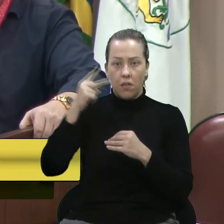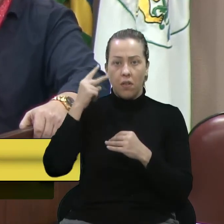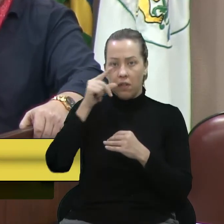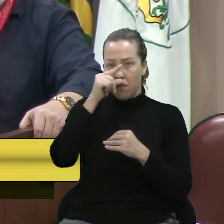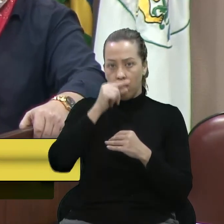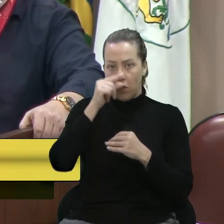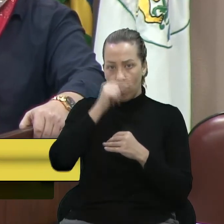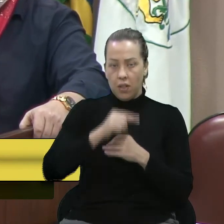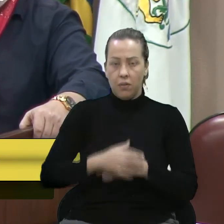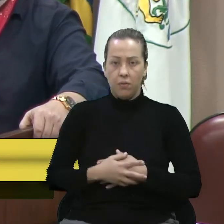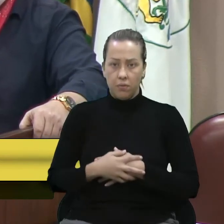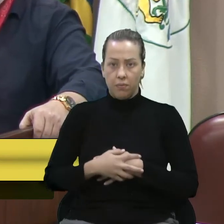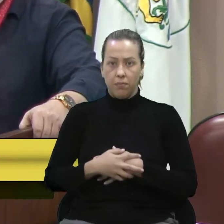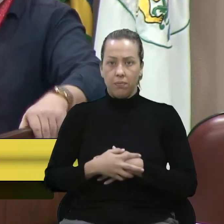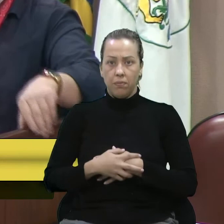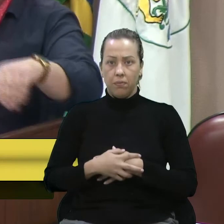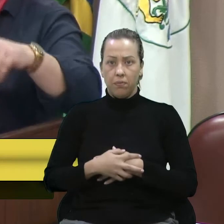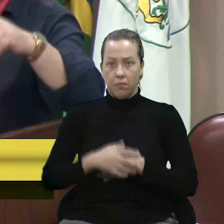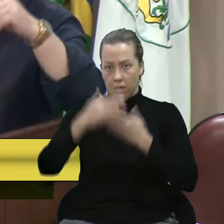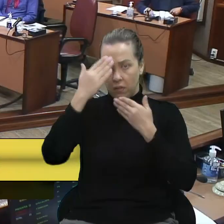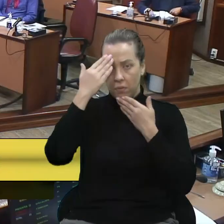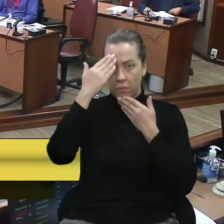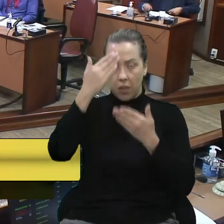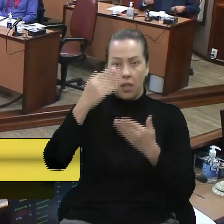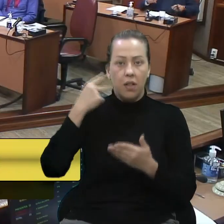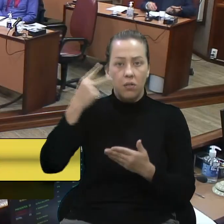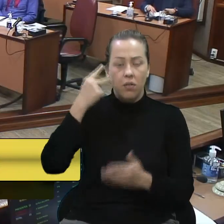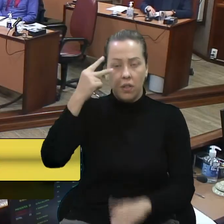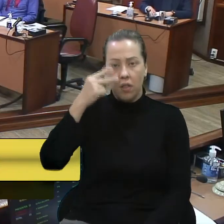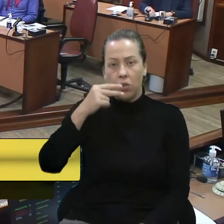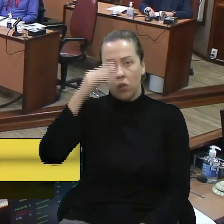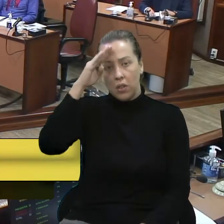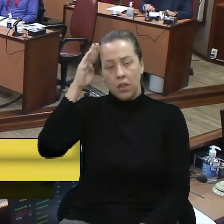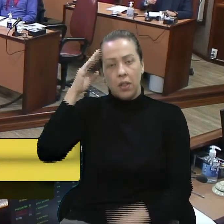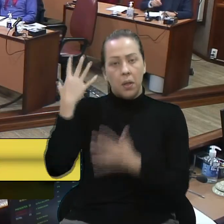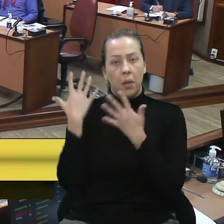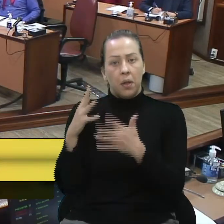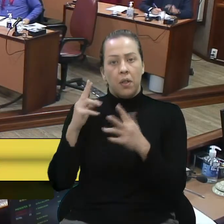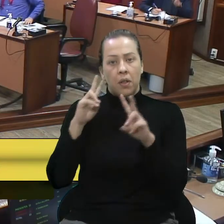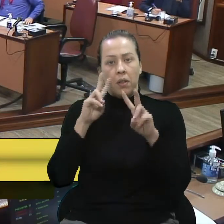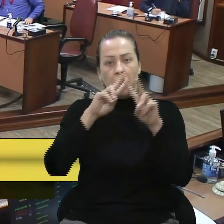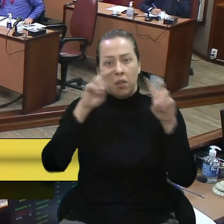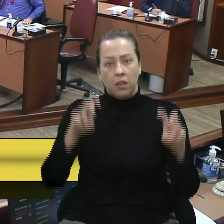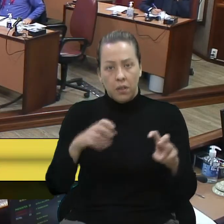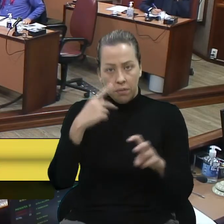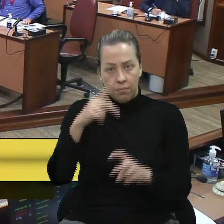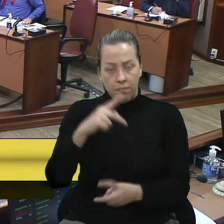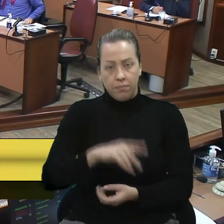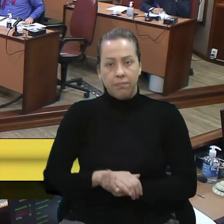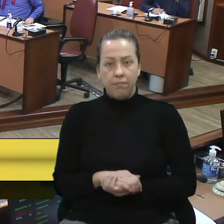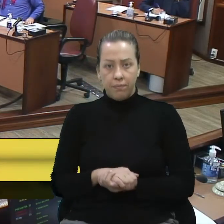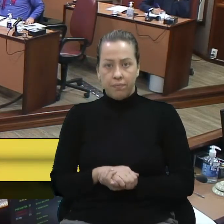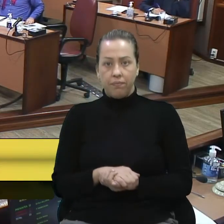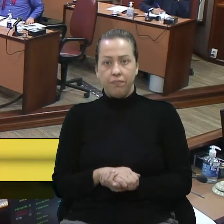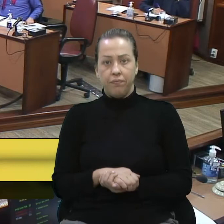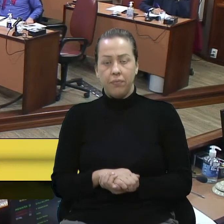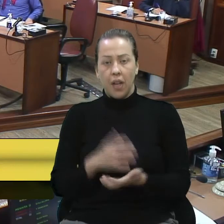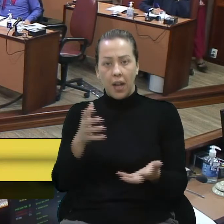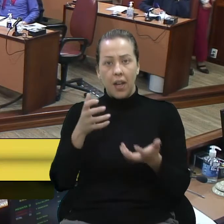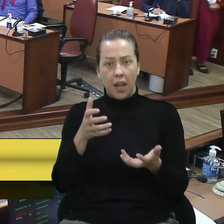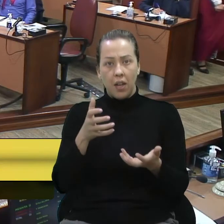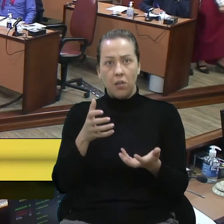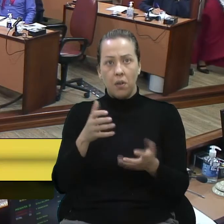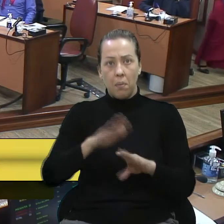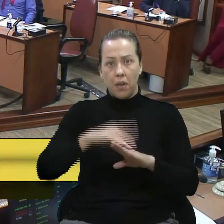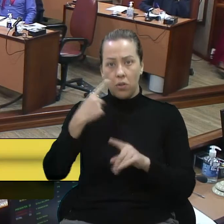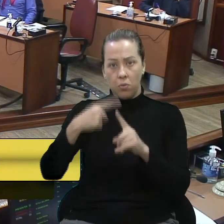eu falo. Obrigado, vereador Bressan, quero parabenizá-lo pelo tema abordado. E eu gostaria de dizer